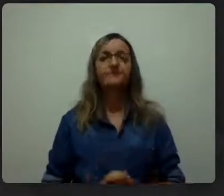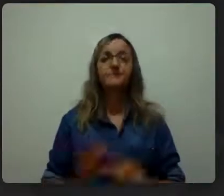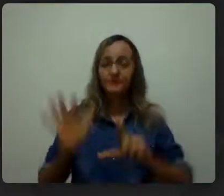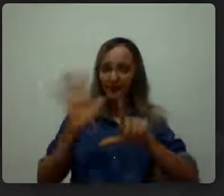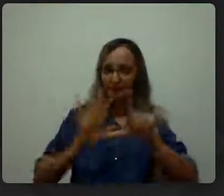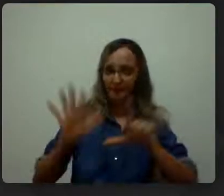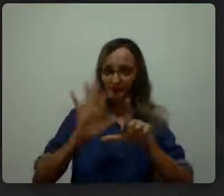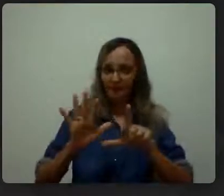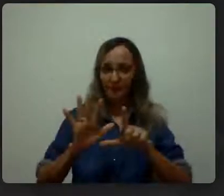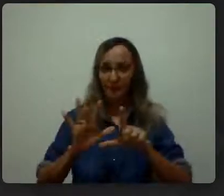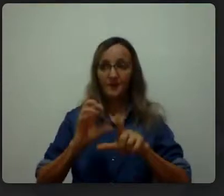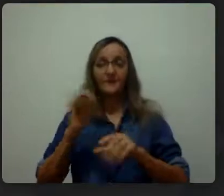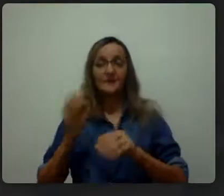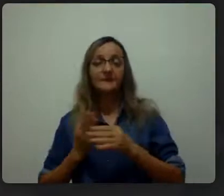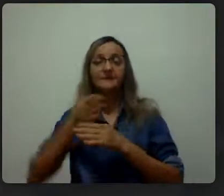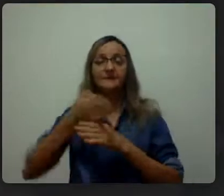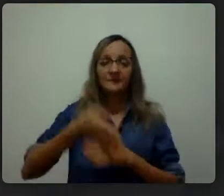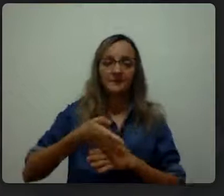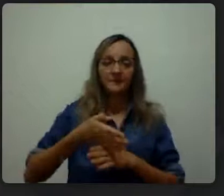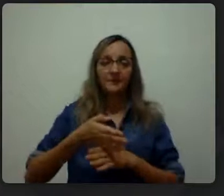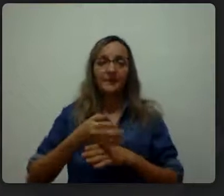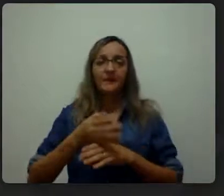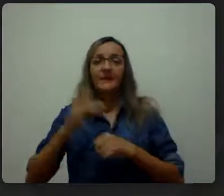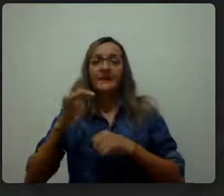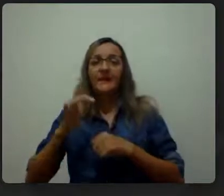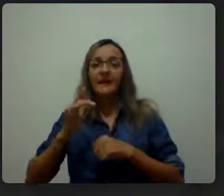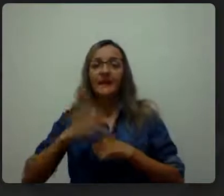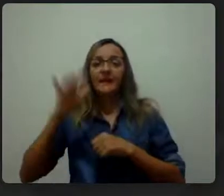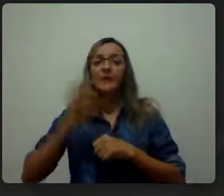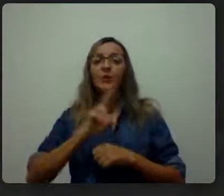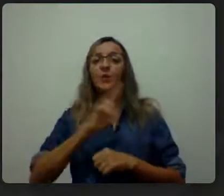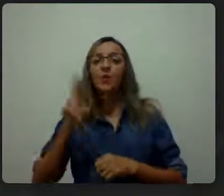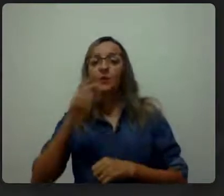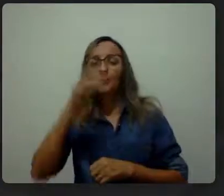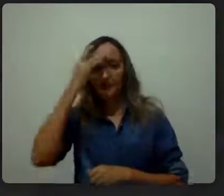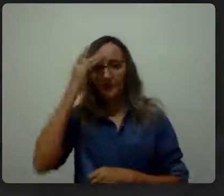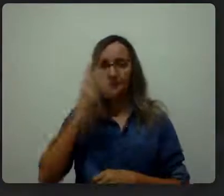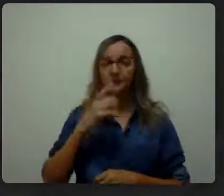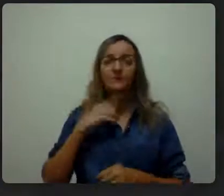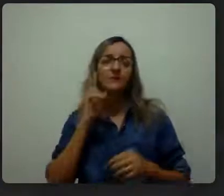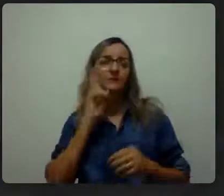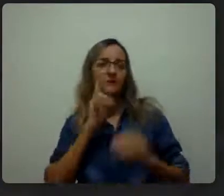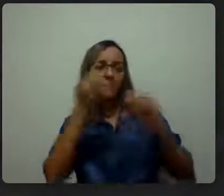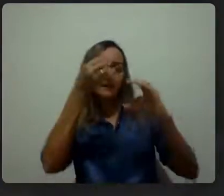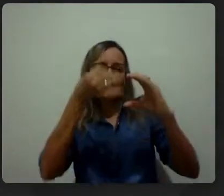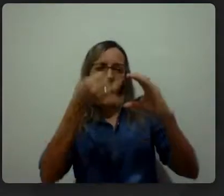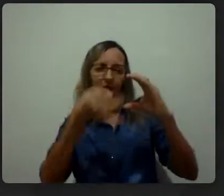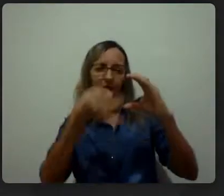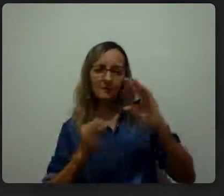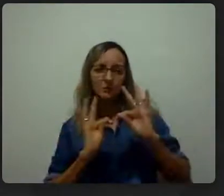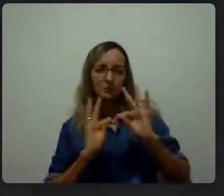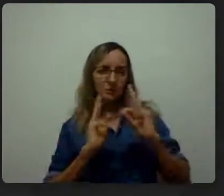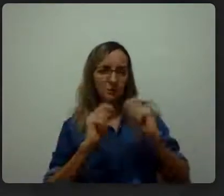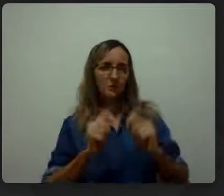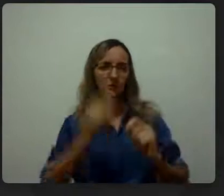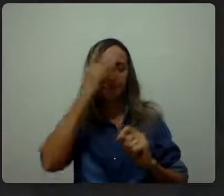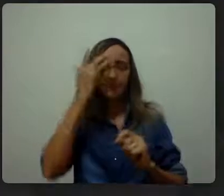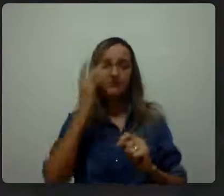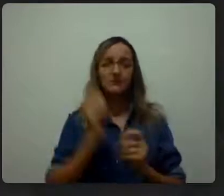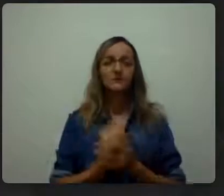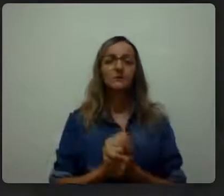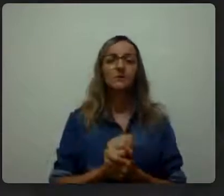vocês vão poder se conectar com esses alunos e convidá-los para participar do seu time. E na verdade, Ana, eu vou até